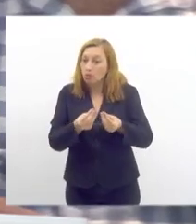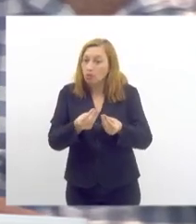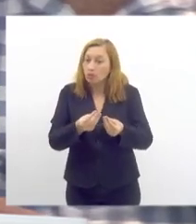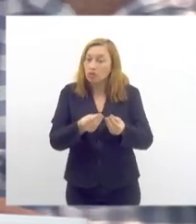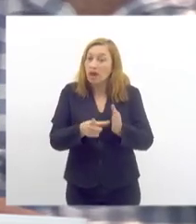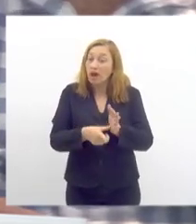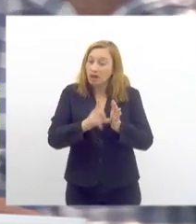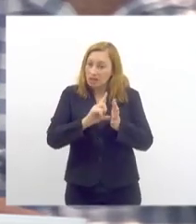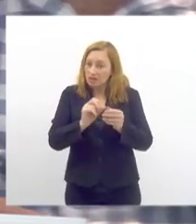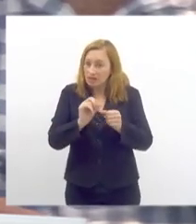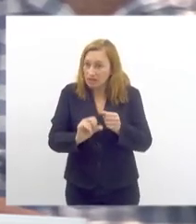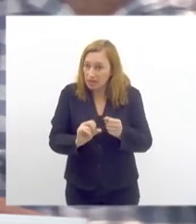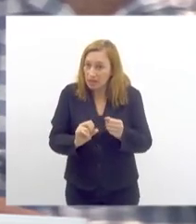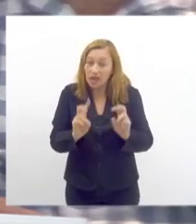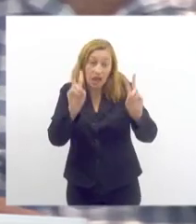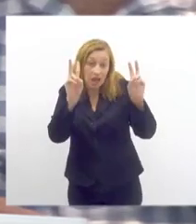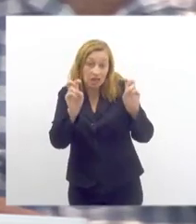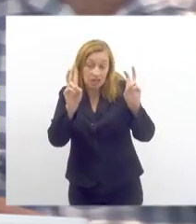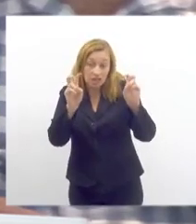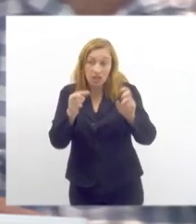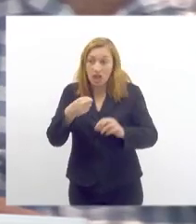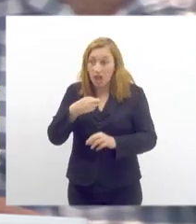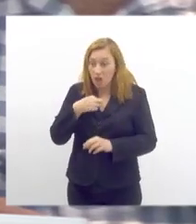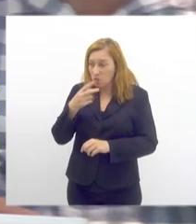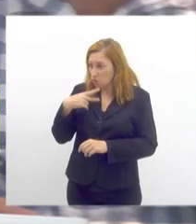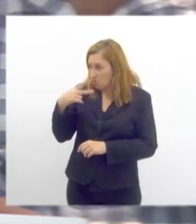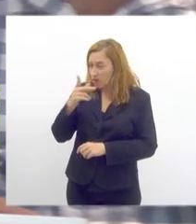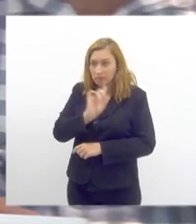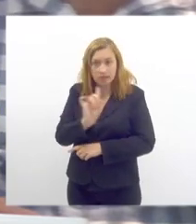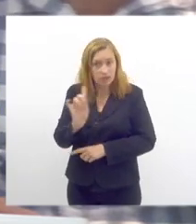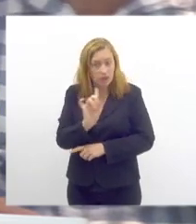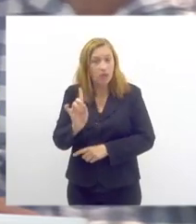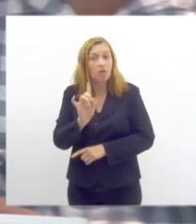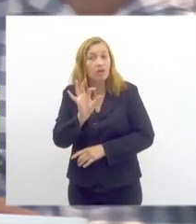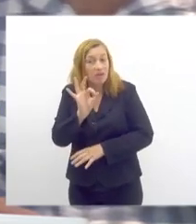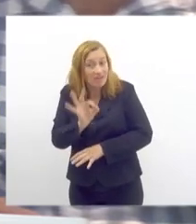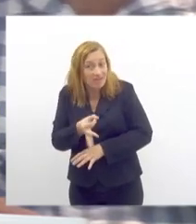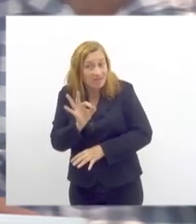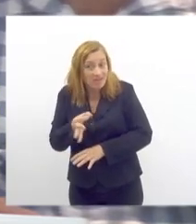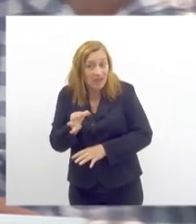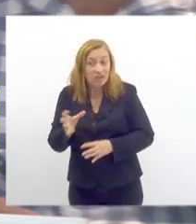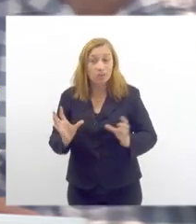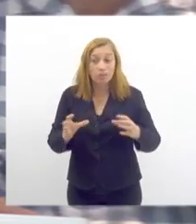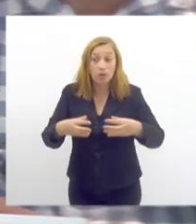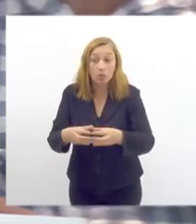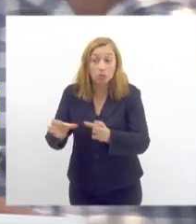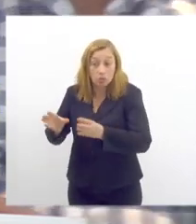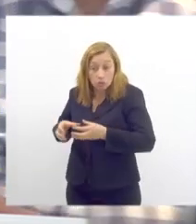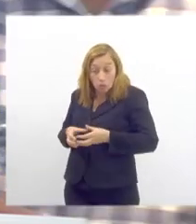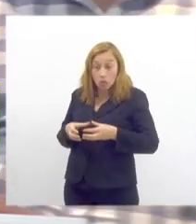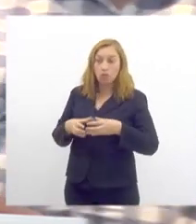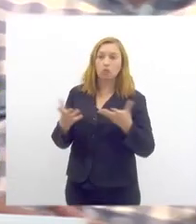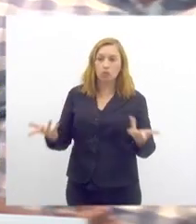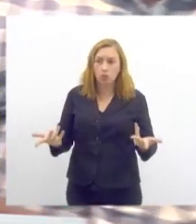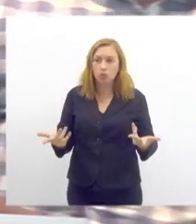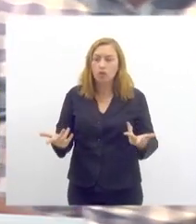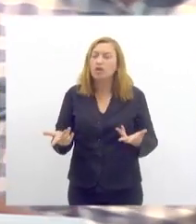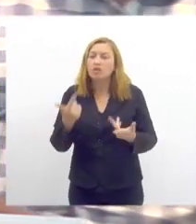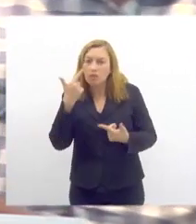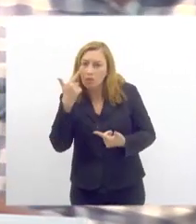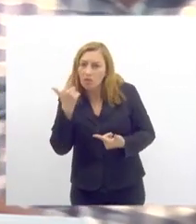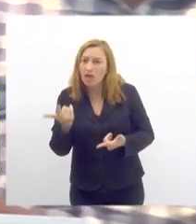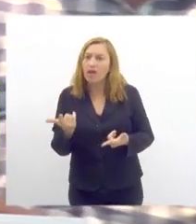fazer antes. Essa questão não sou eu que estou dizendo, isso é uma questão legal, onde vai passar pelos órgãos que vão ter que ser, que vão